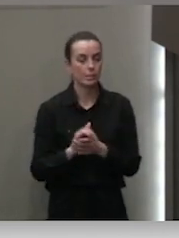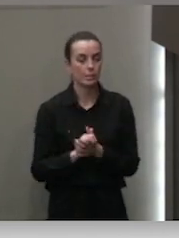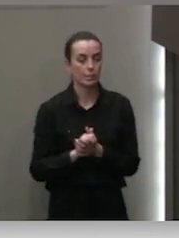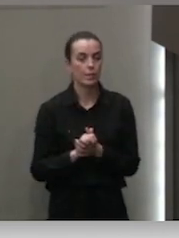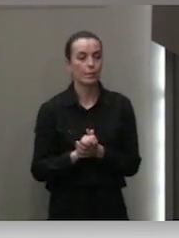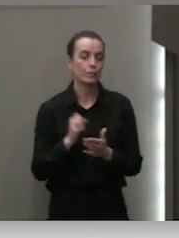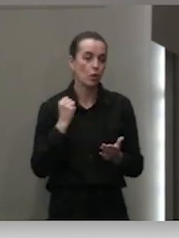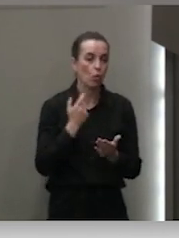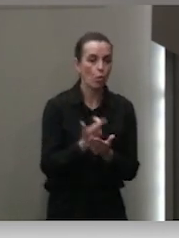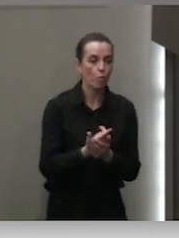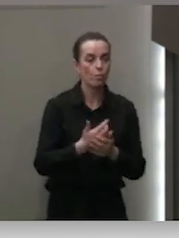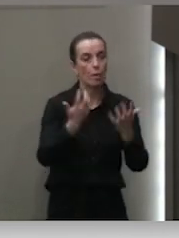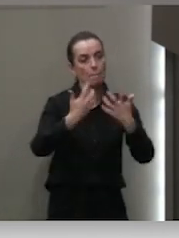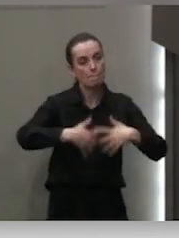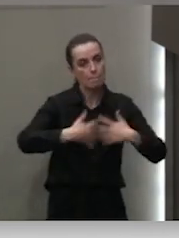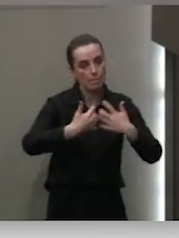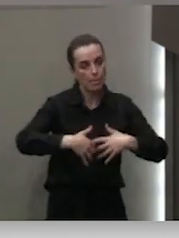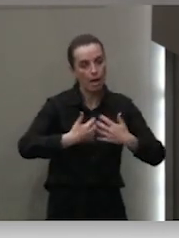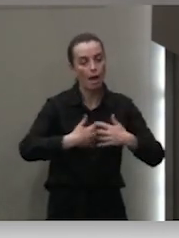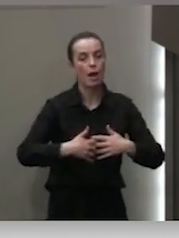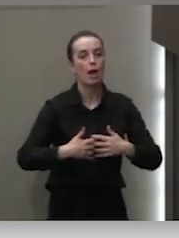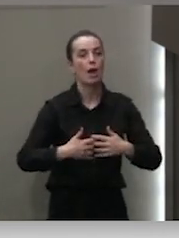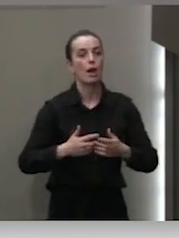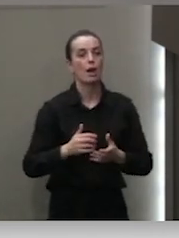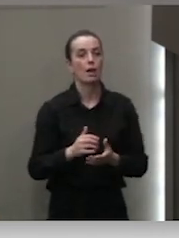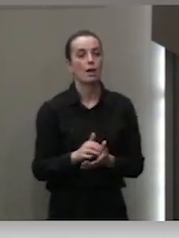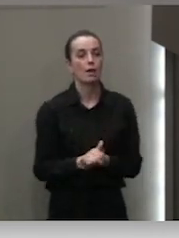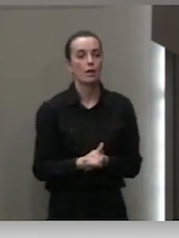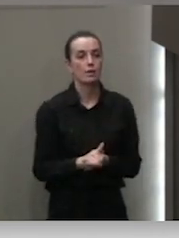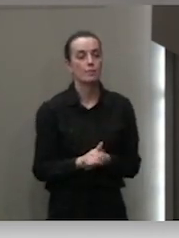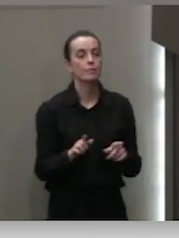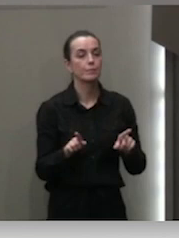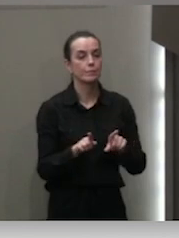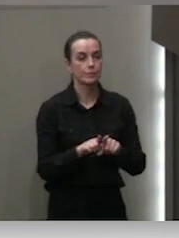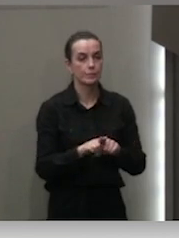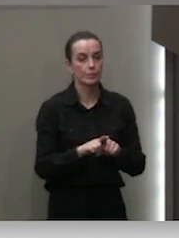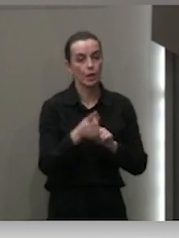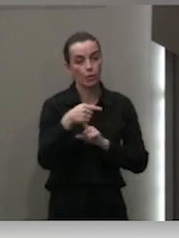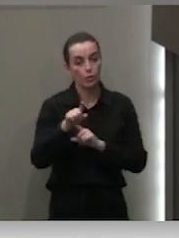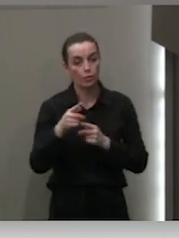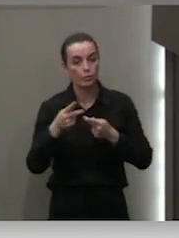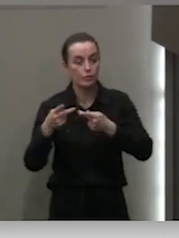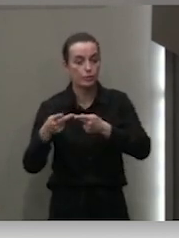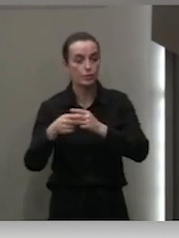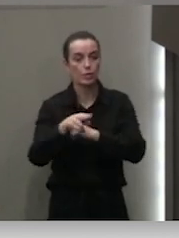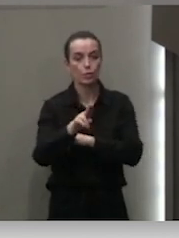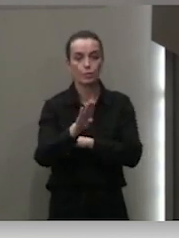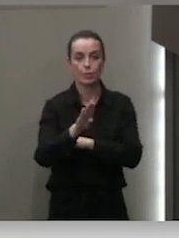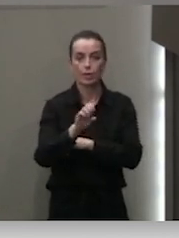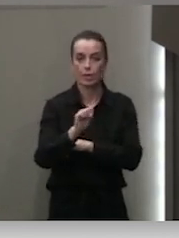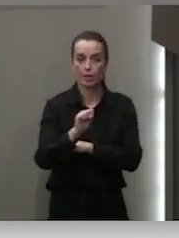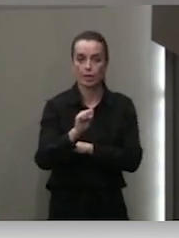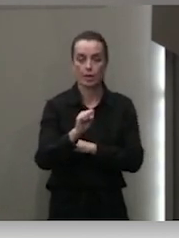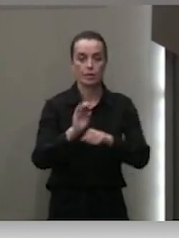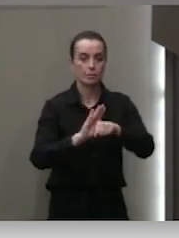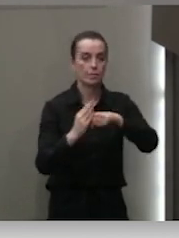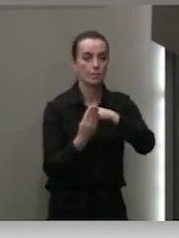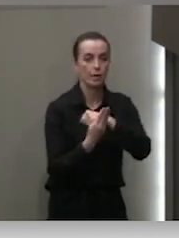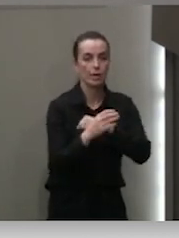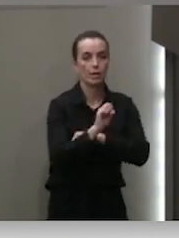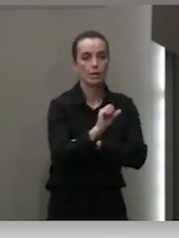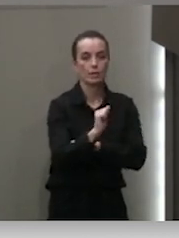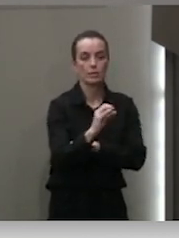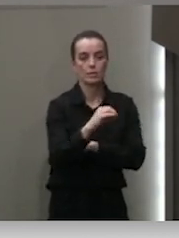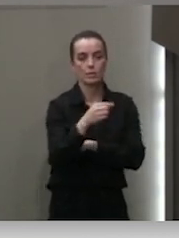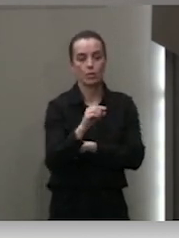equipamentos para Patrulha Rural também estive lá na semana passada na construção da UBS do bairro São Cristóvão que tem